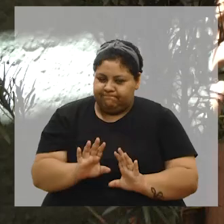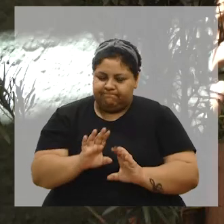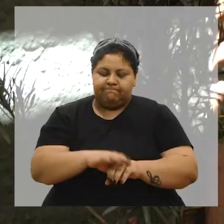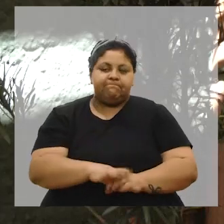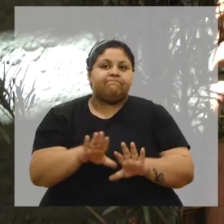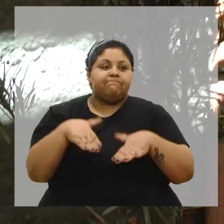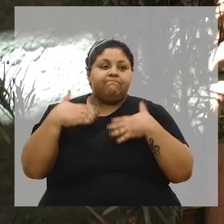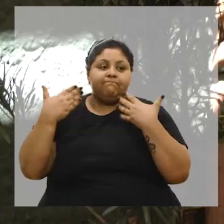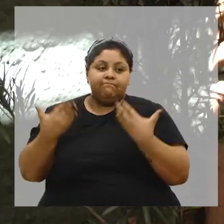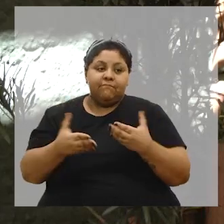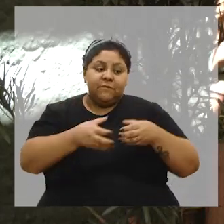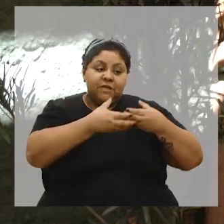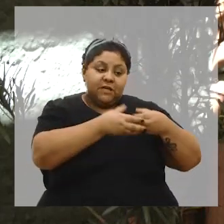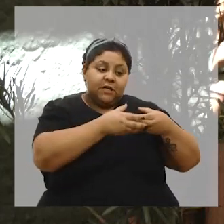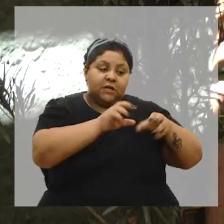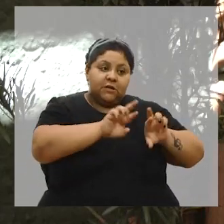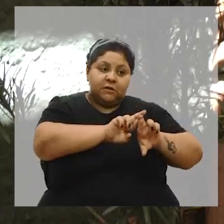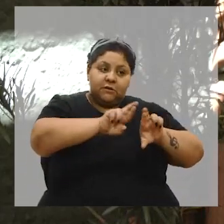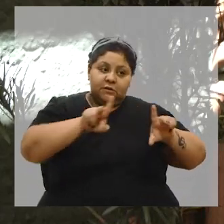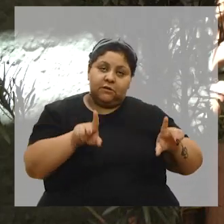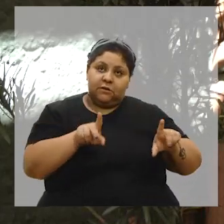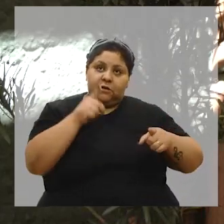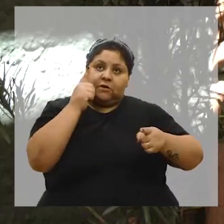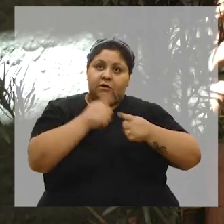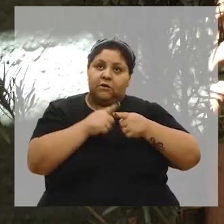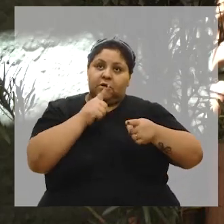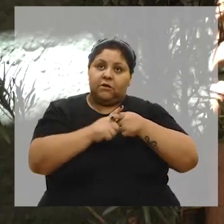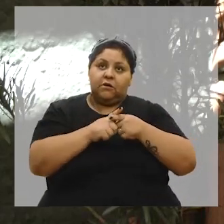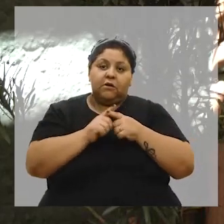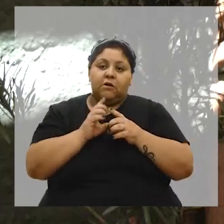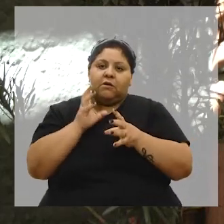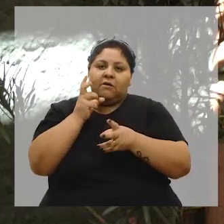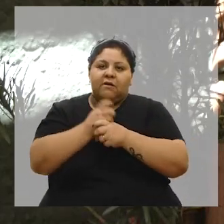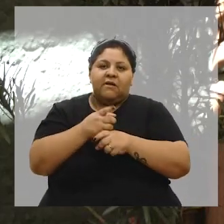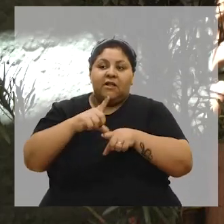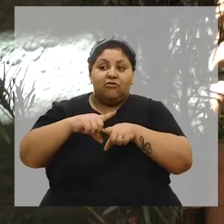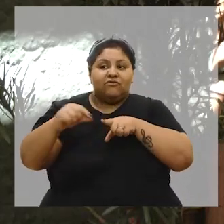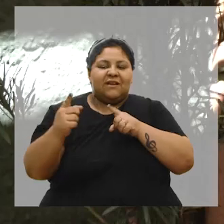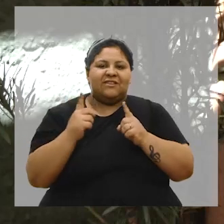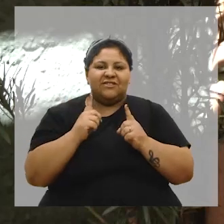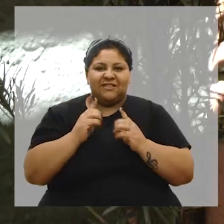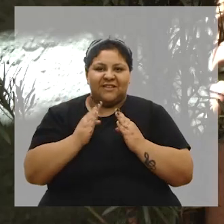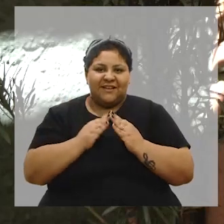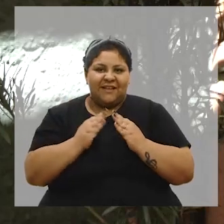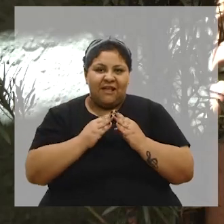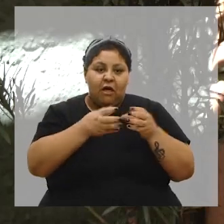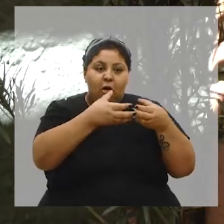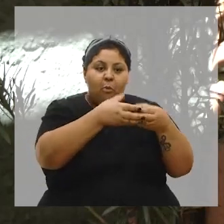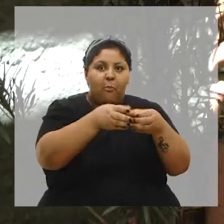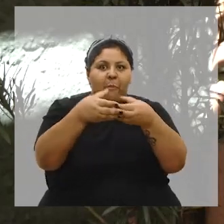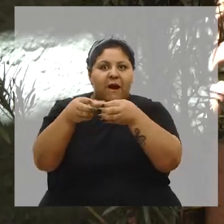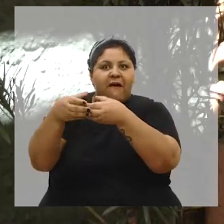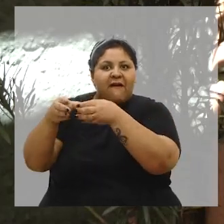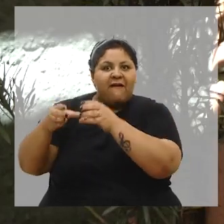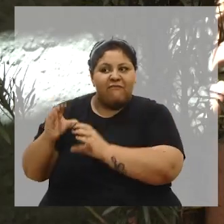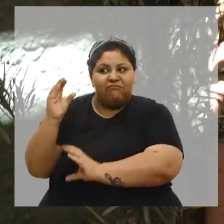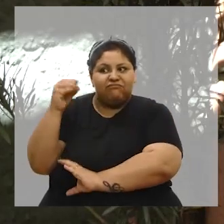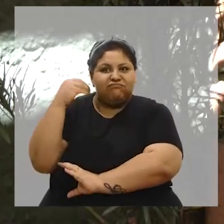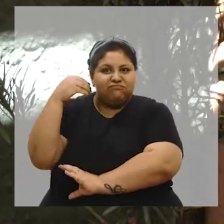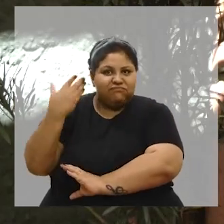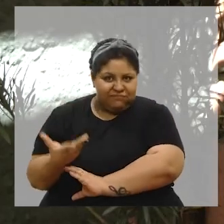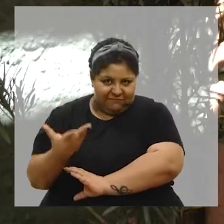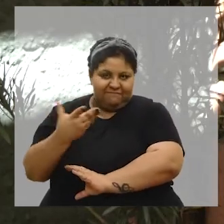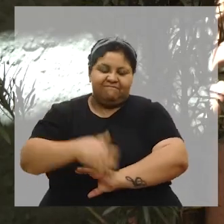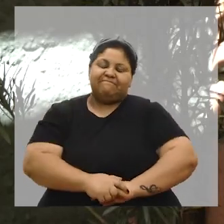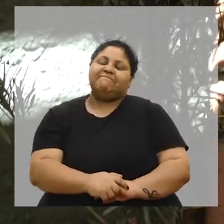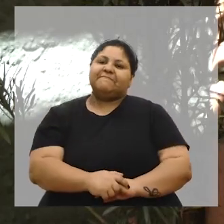né? Então, uma vivência diferente, né? Porque às vezes os bichinhos também não saem de casa para vivenciar né?